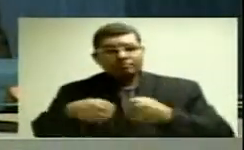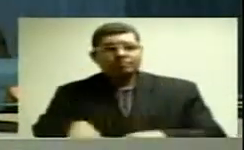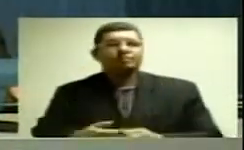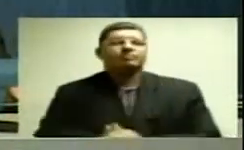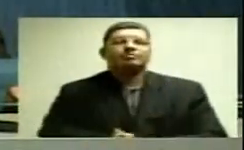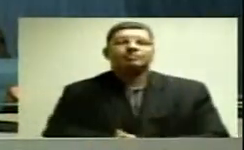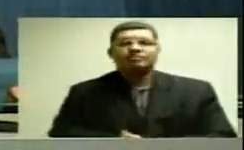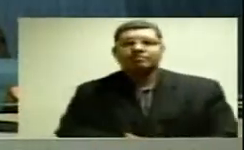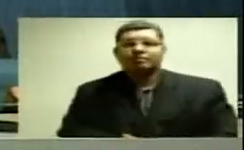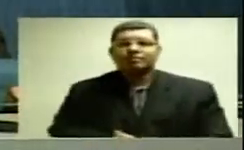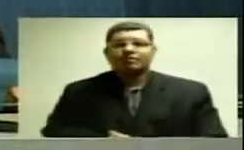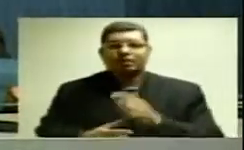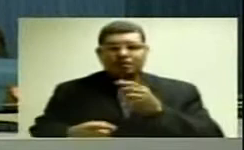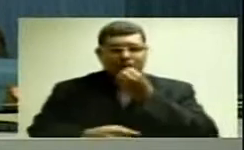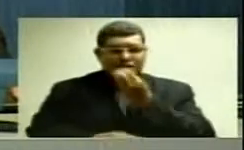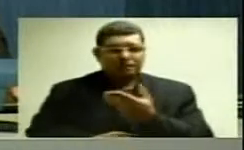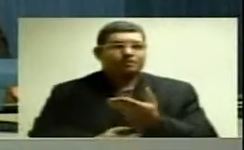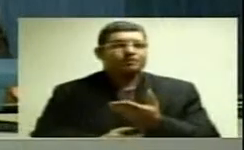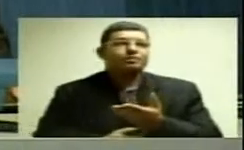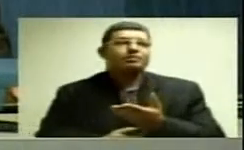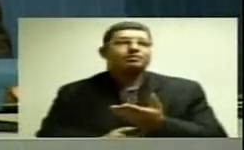precisa. Portanto,